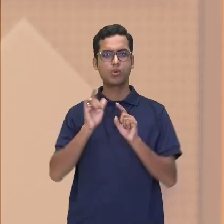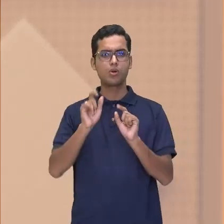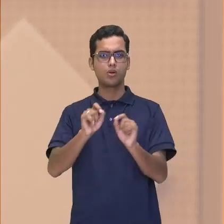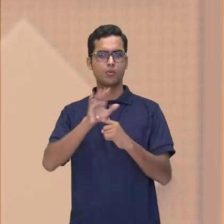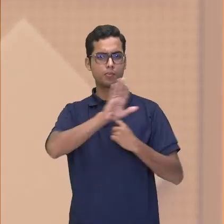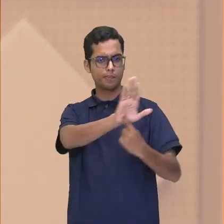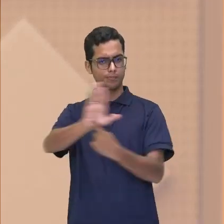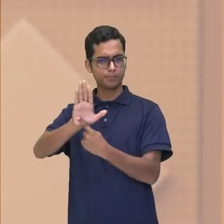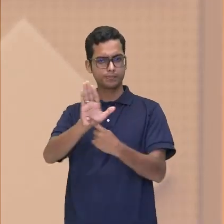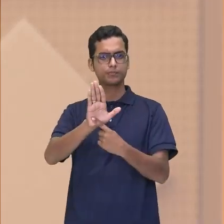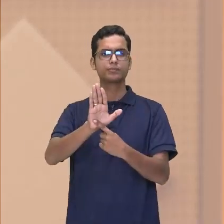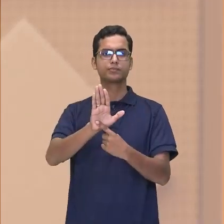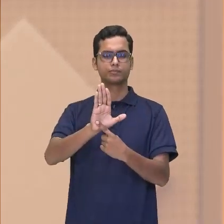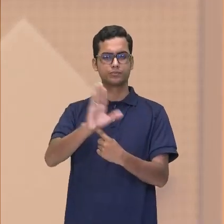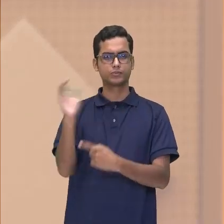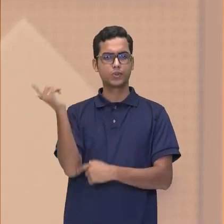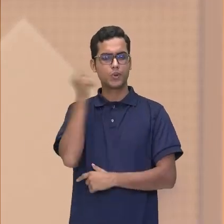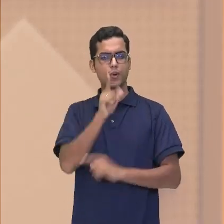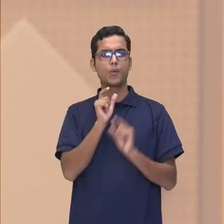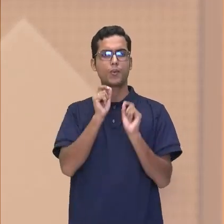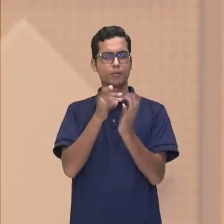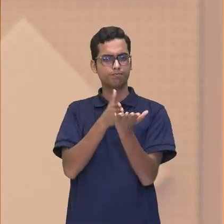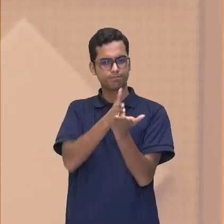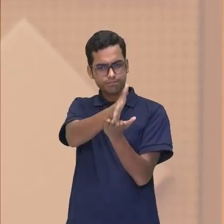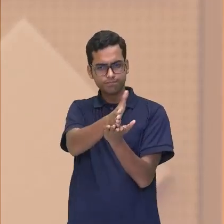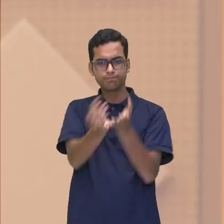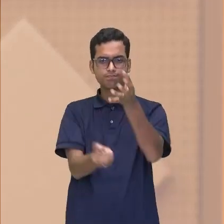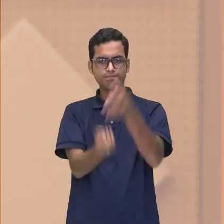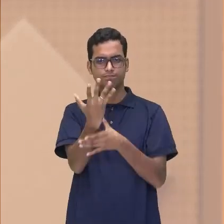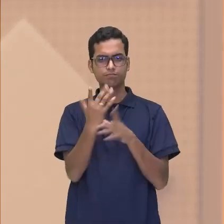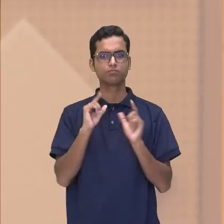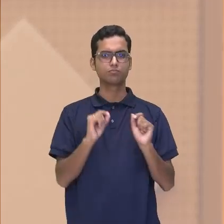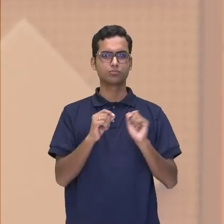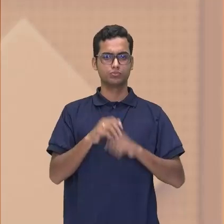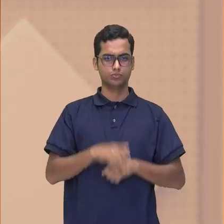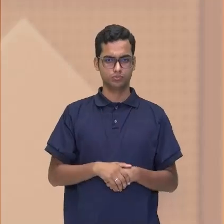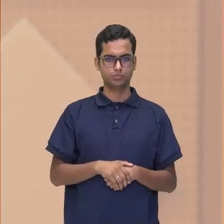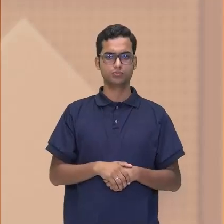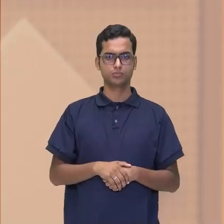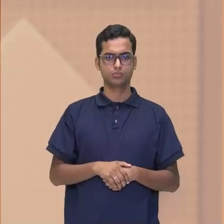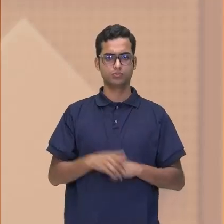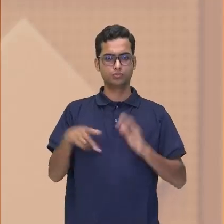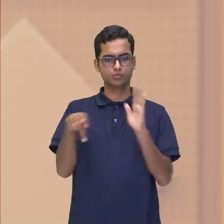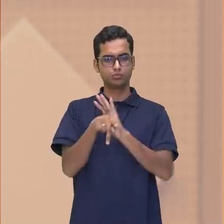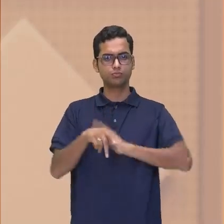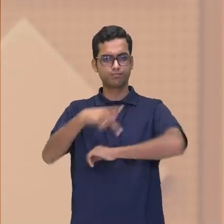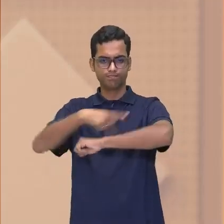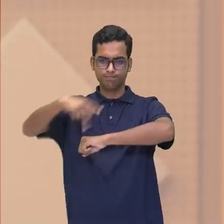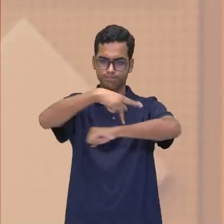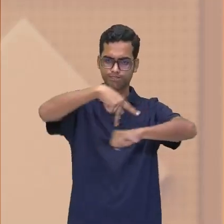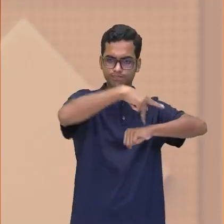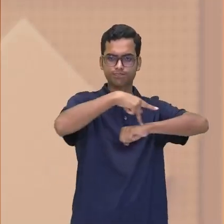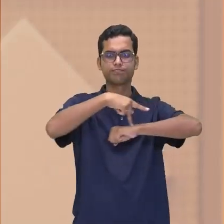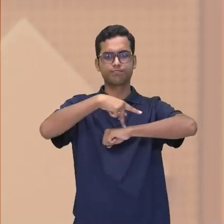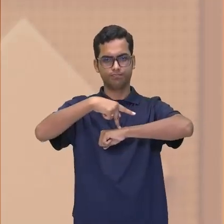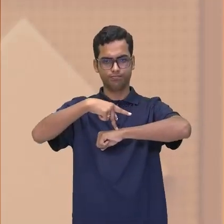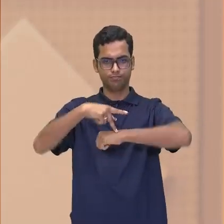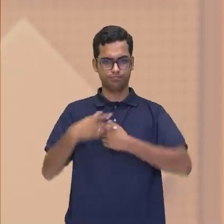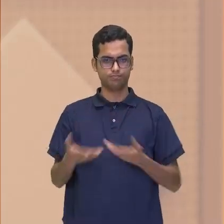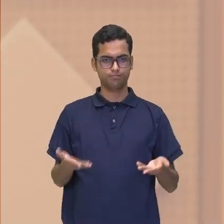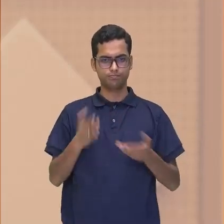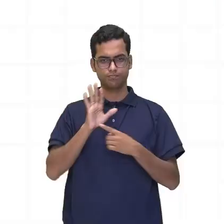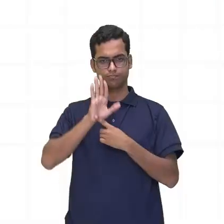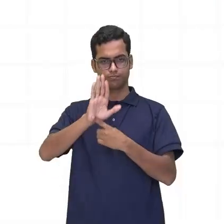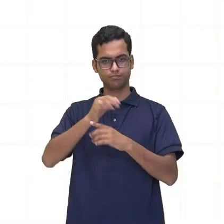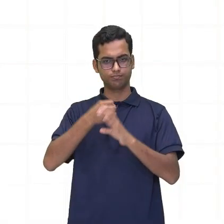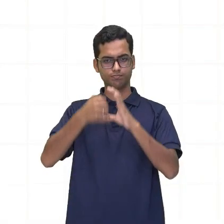estrada pavimentada para a formação dos estados nacionais, que a gente vai ver as características a partir de agora.